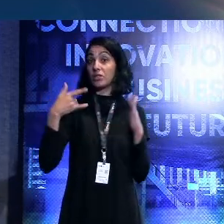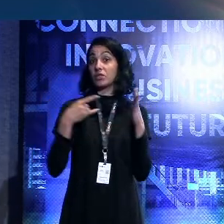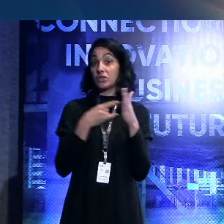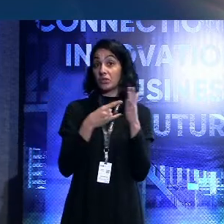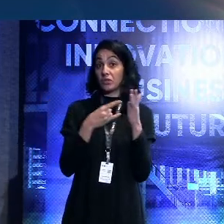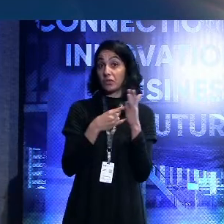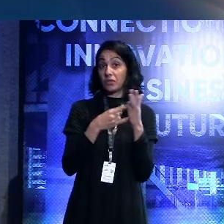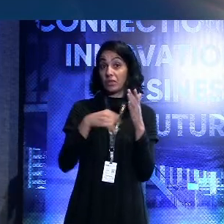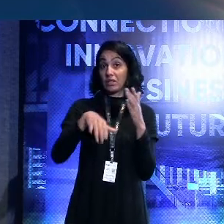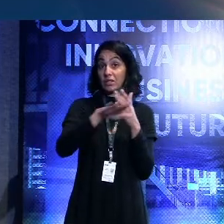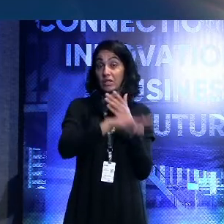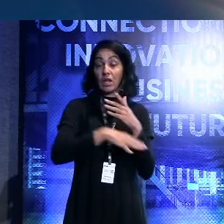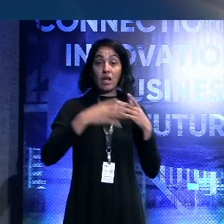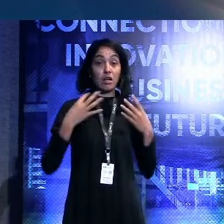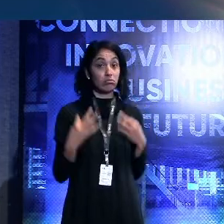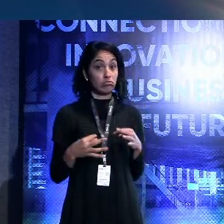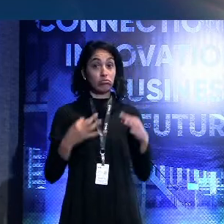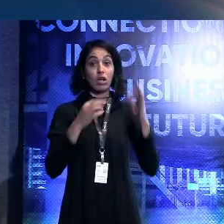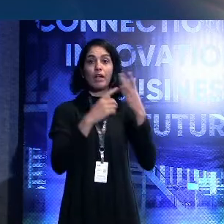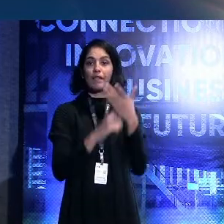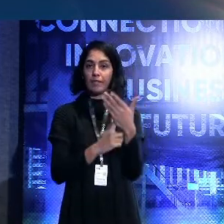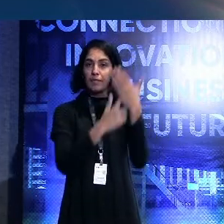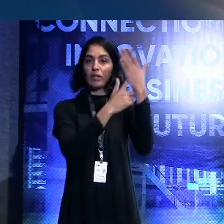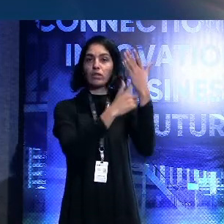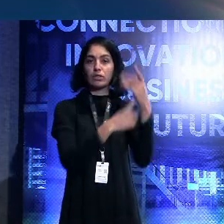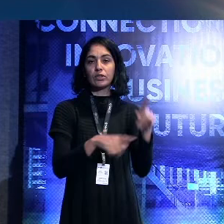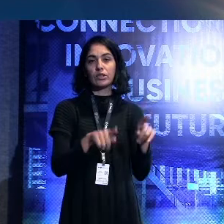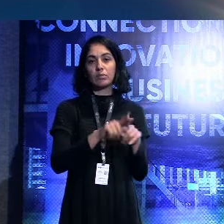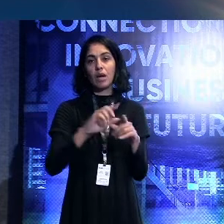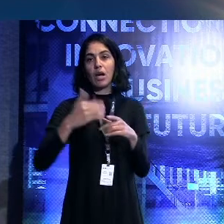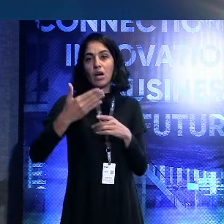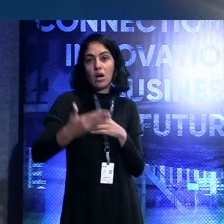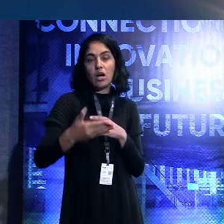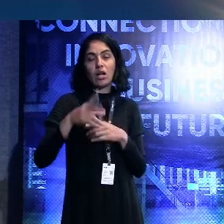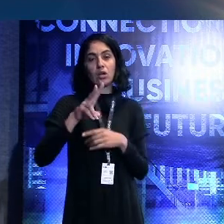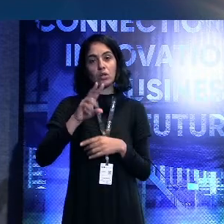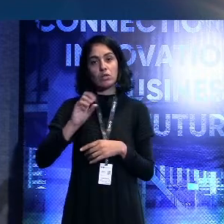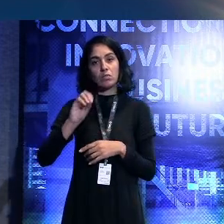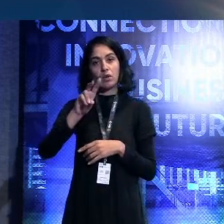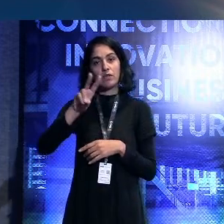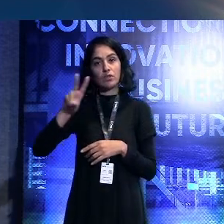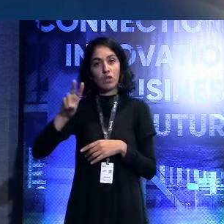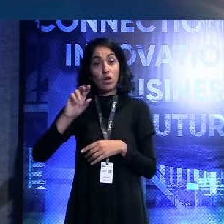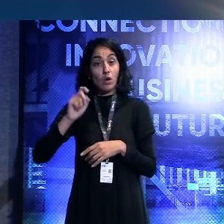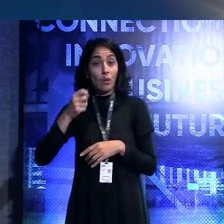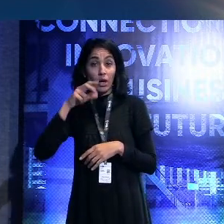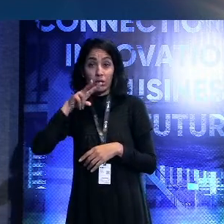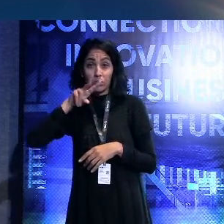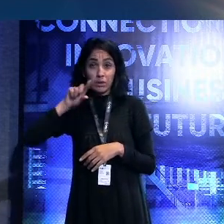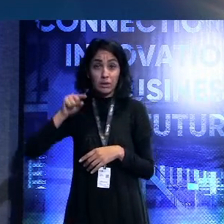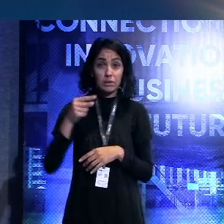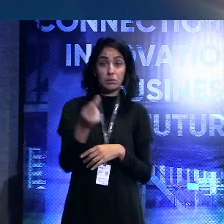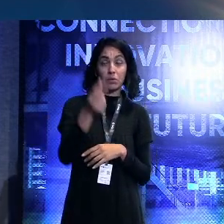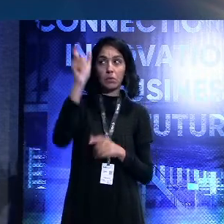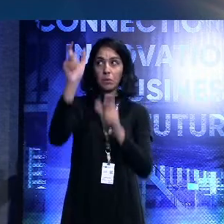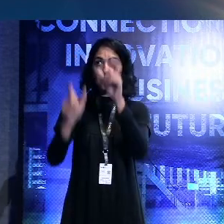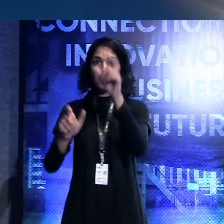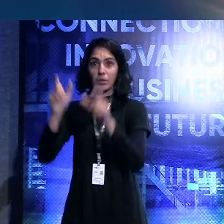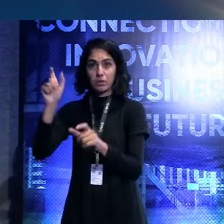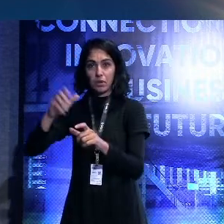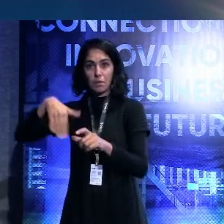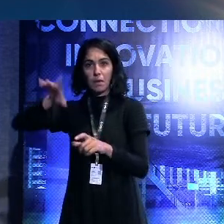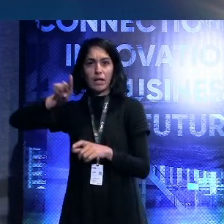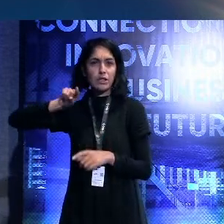3 anos depois, olhando agora para metade de 22, nós estamos em quase 2.000 pessoas ali dentro da área de tecnologia, no GBTech, sendo que mais de